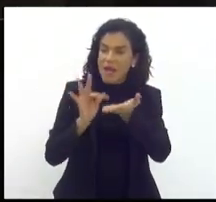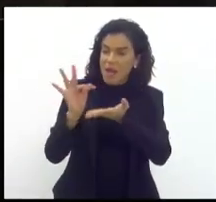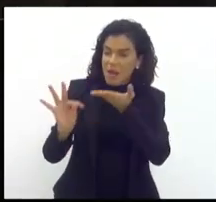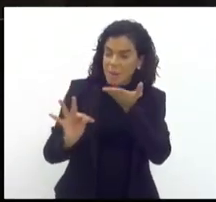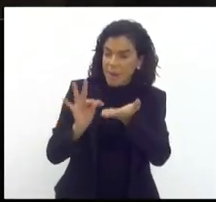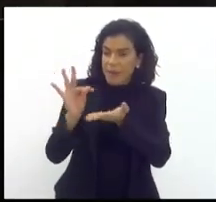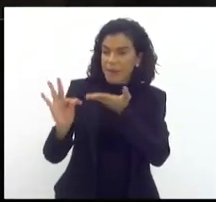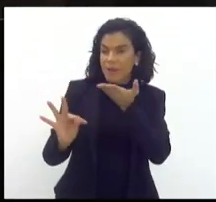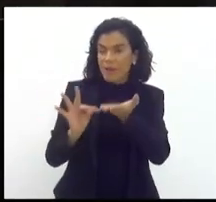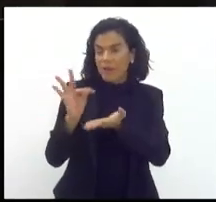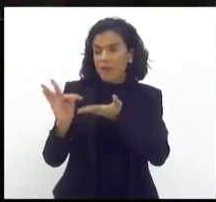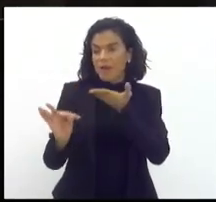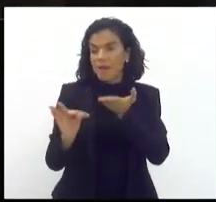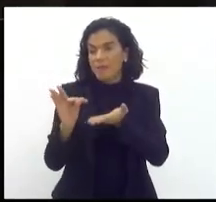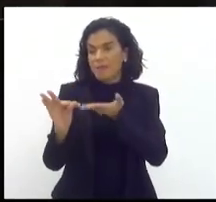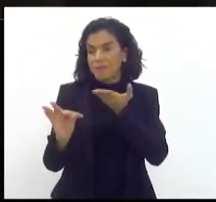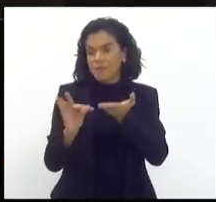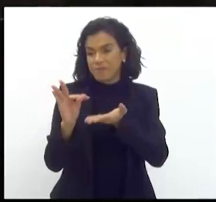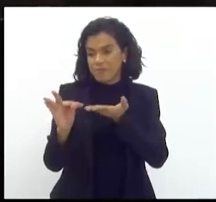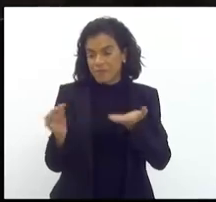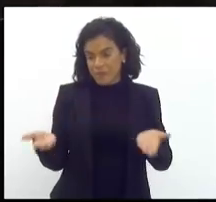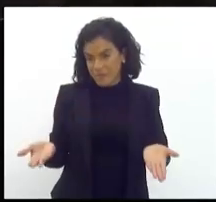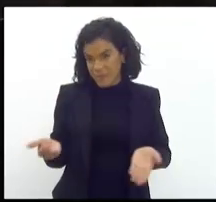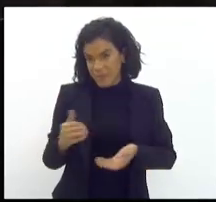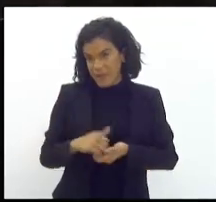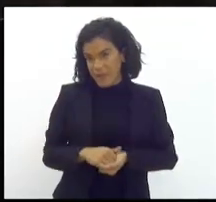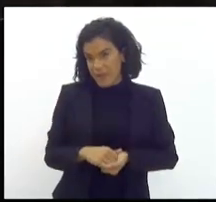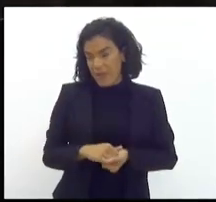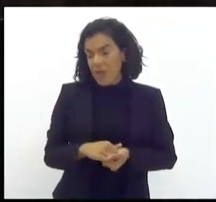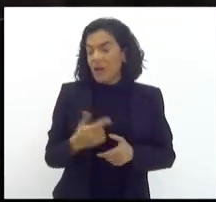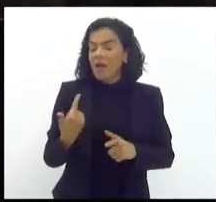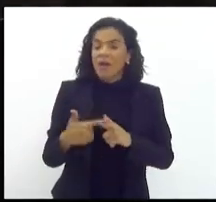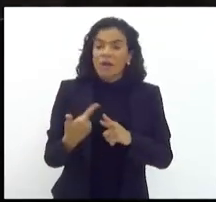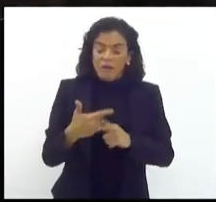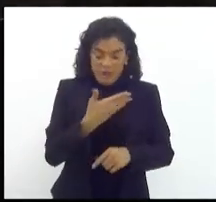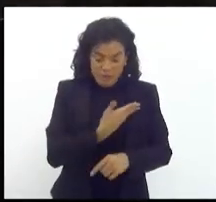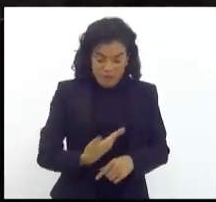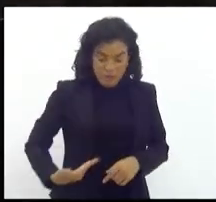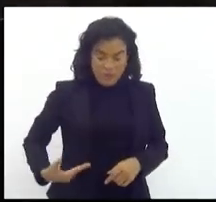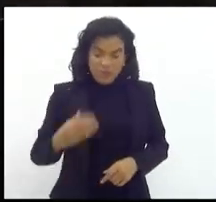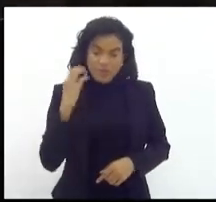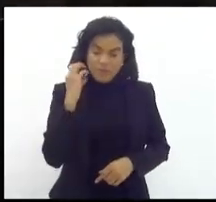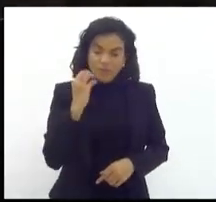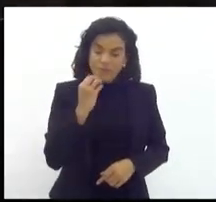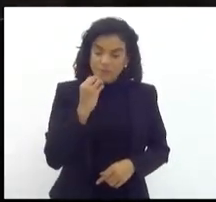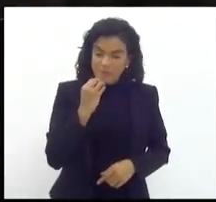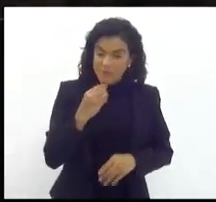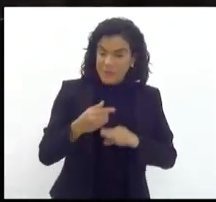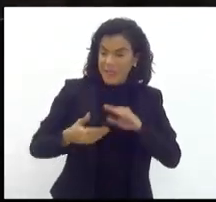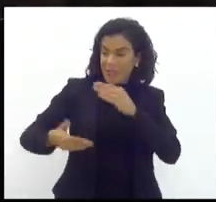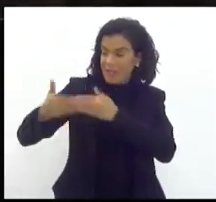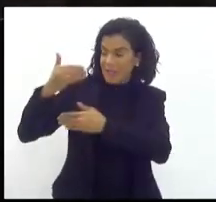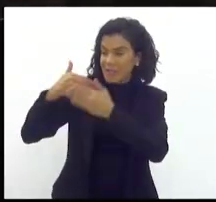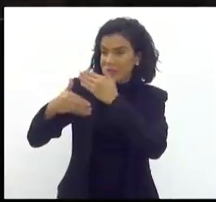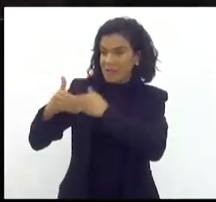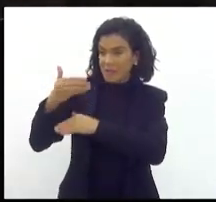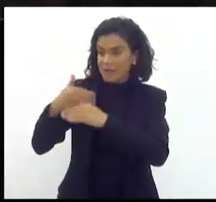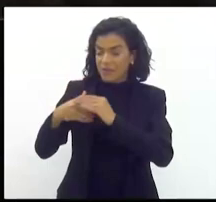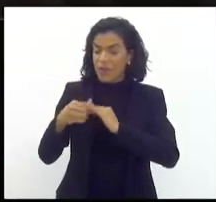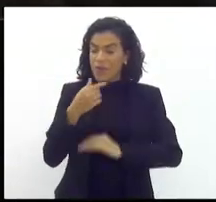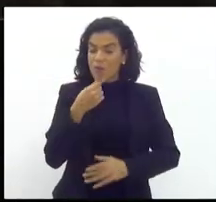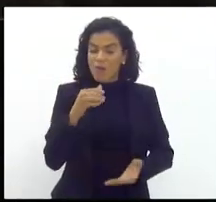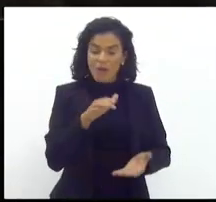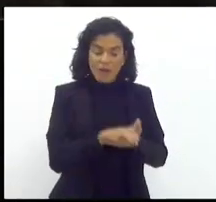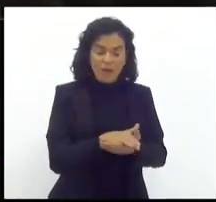acompanhamento e centrais para crianças autistas porque o governador que considerou lá atrás o seu marido